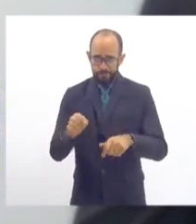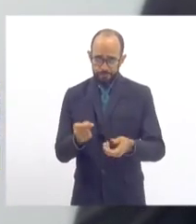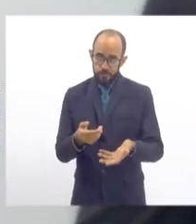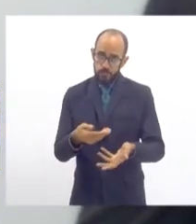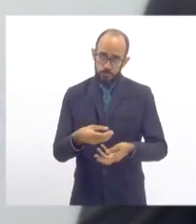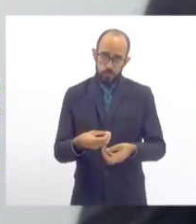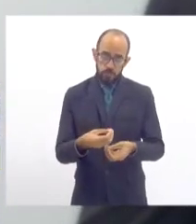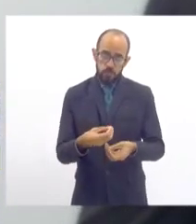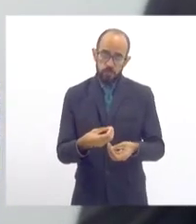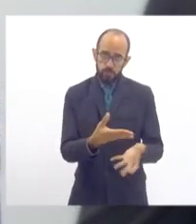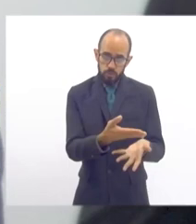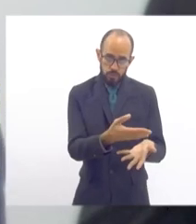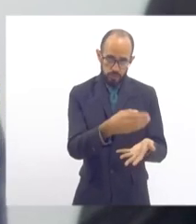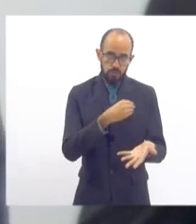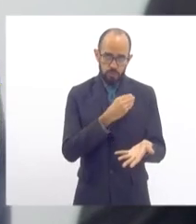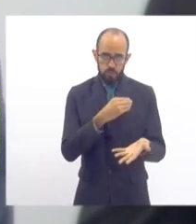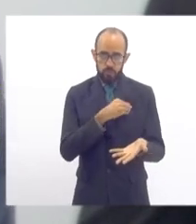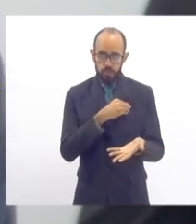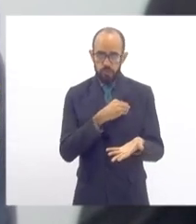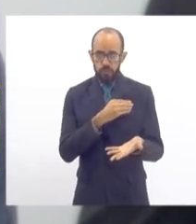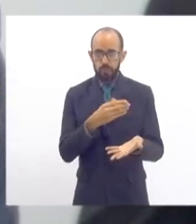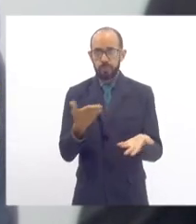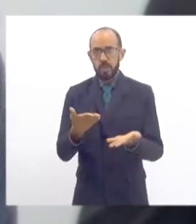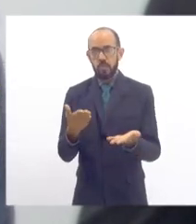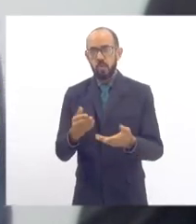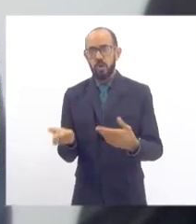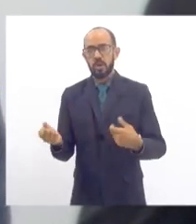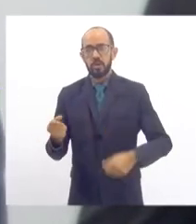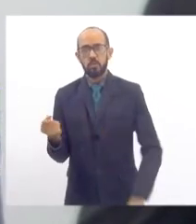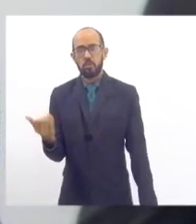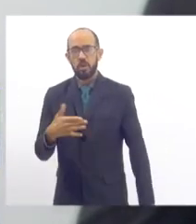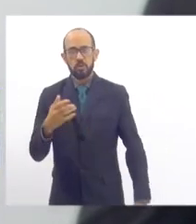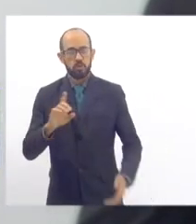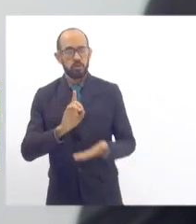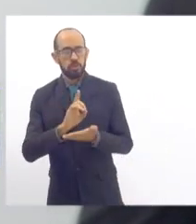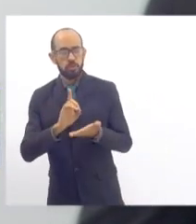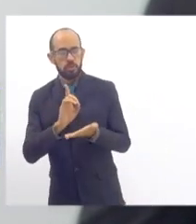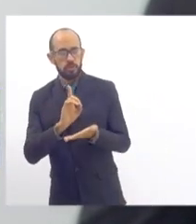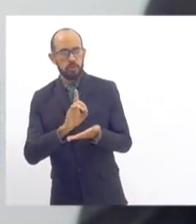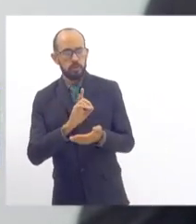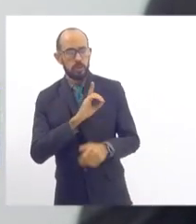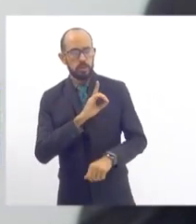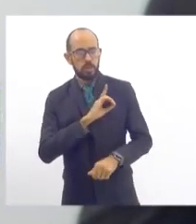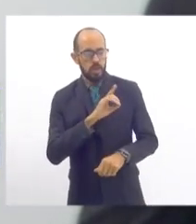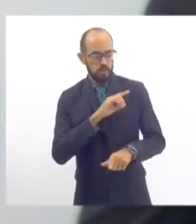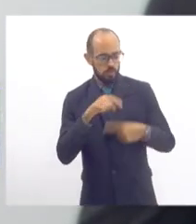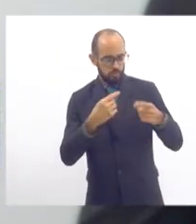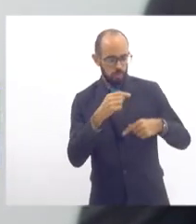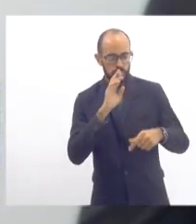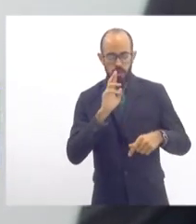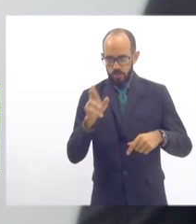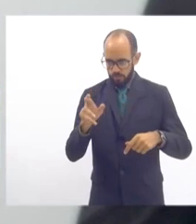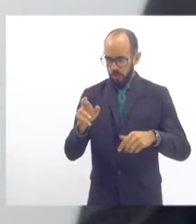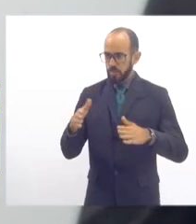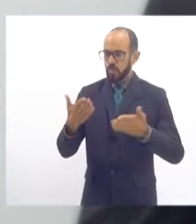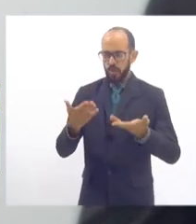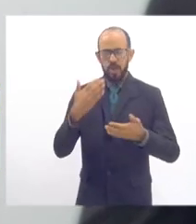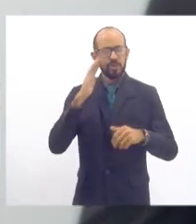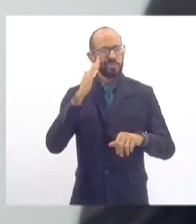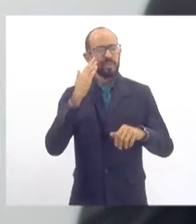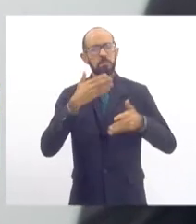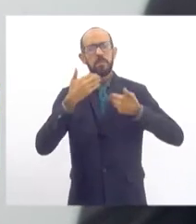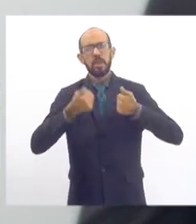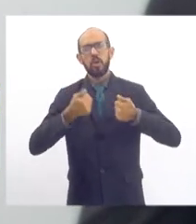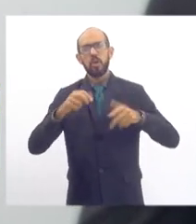já queria colocar uma questão para que, quando a palavra voltasse para o DETRAN mais para frente, fosse respondida. Eu quero entender melhor também essa questão